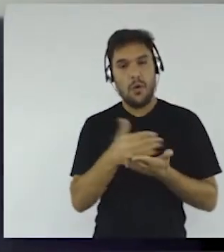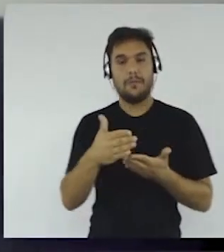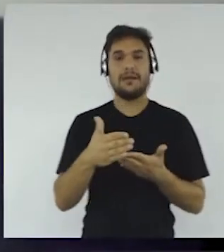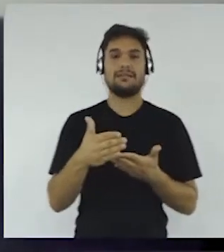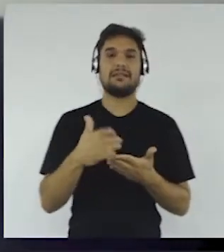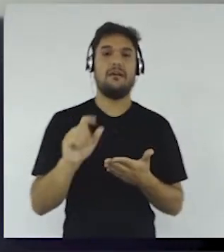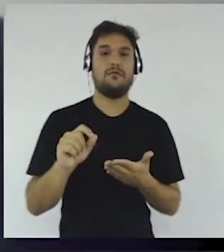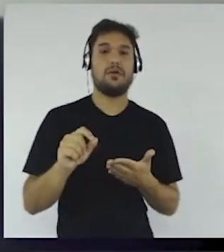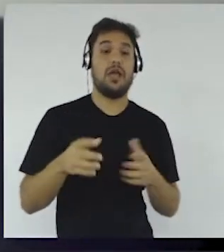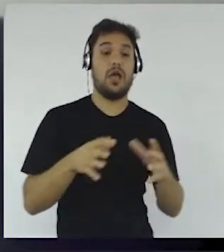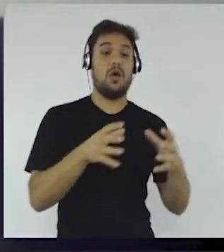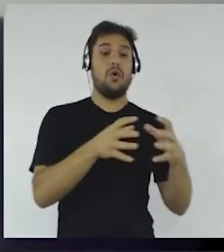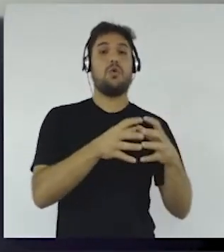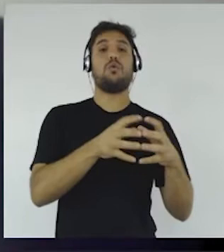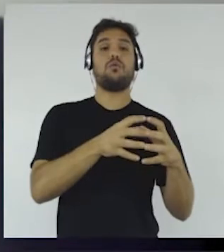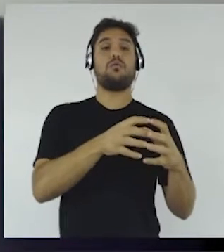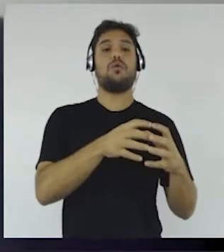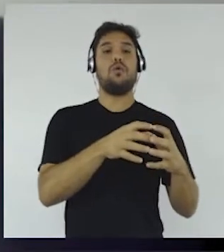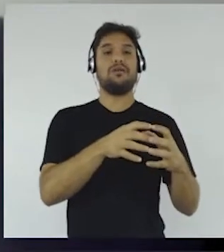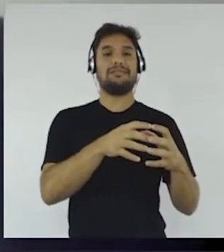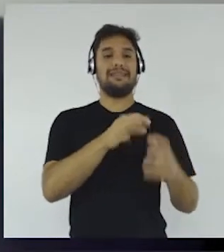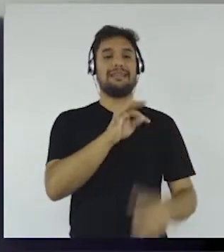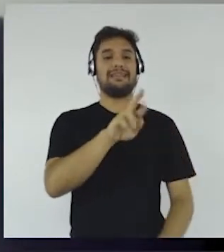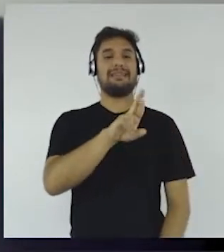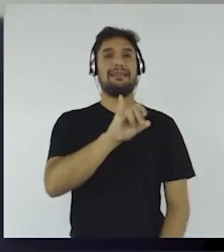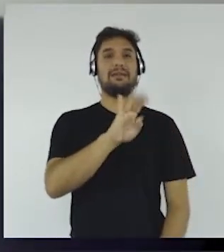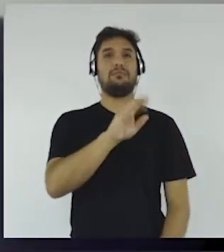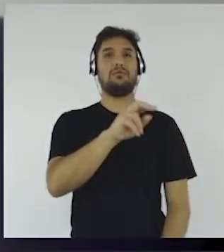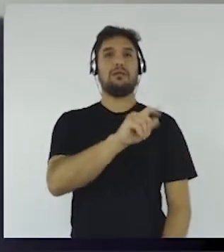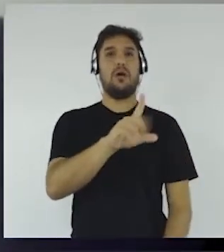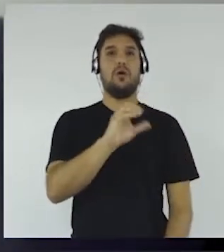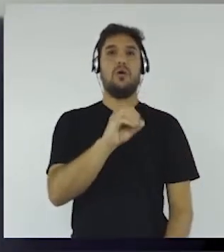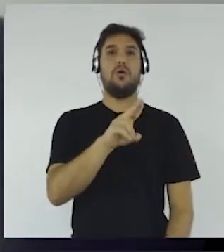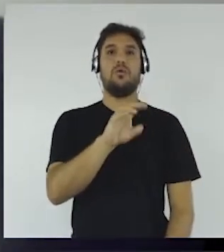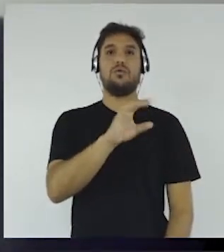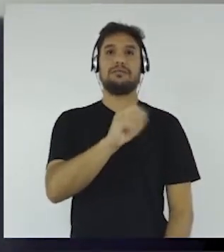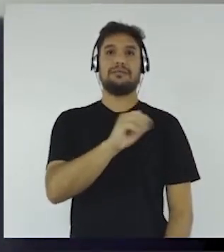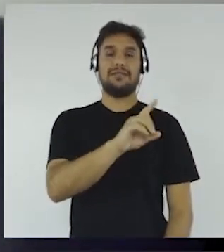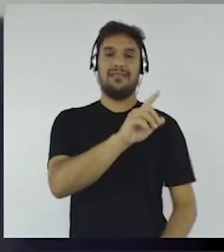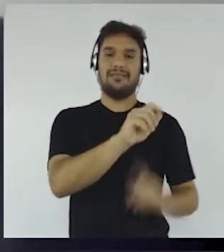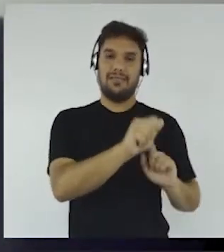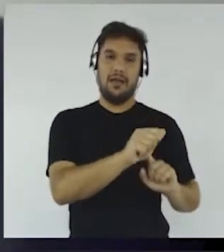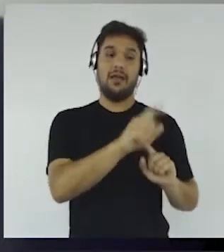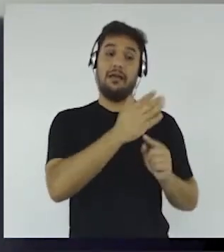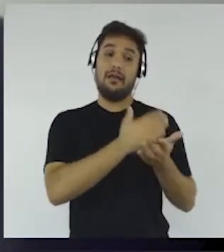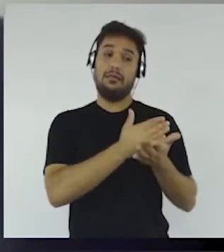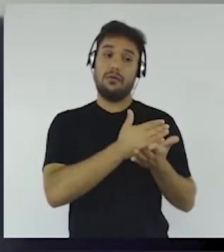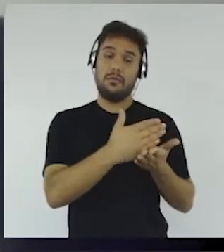para o Tribunal de Alçada. Ele, por um período pequeno,